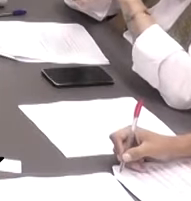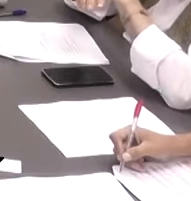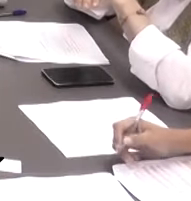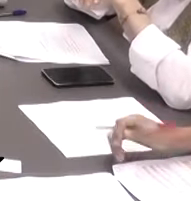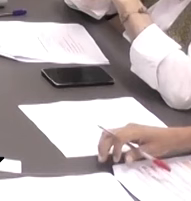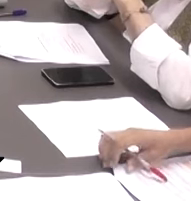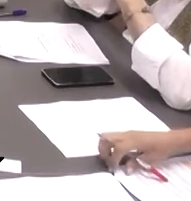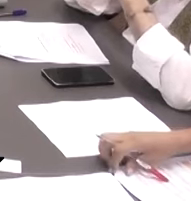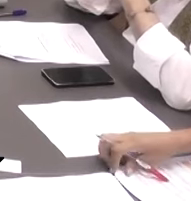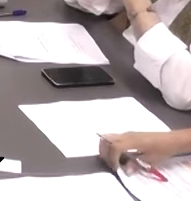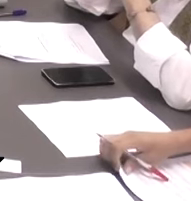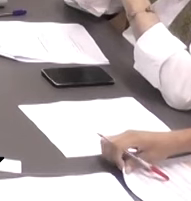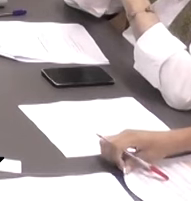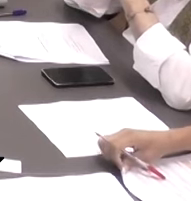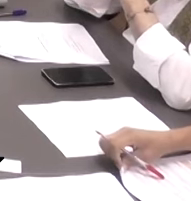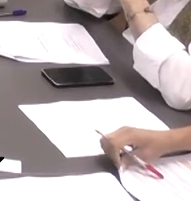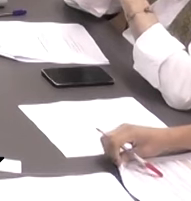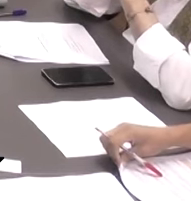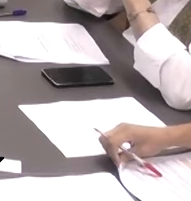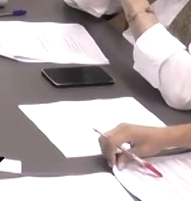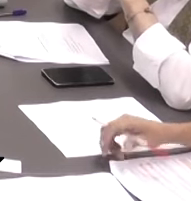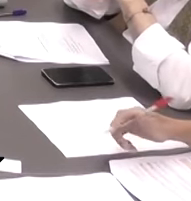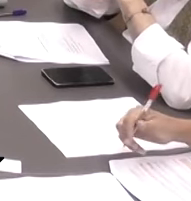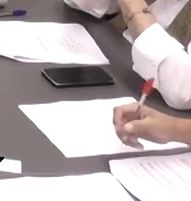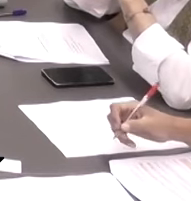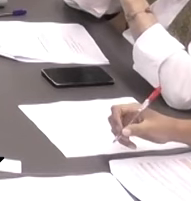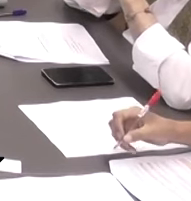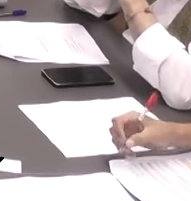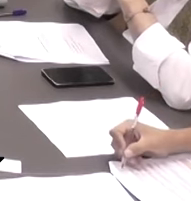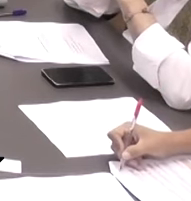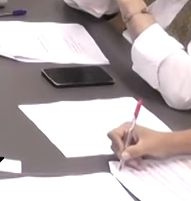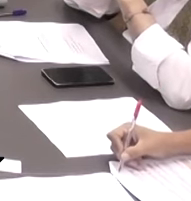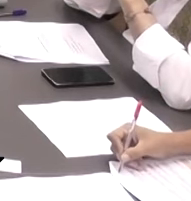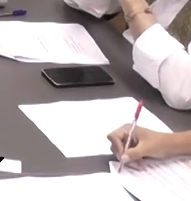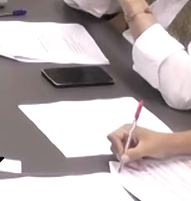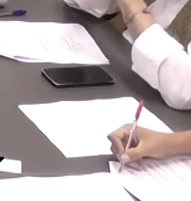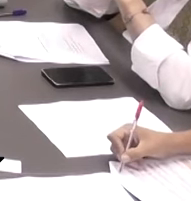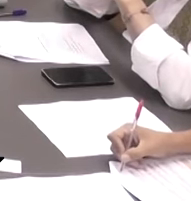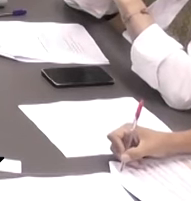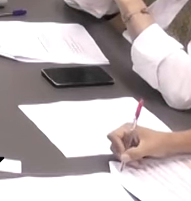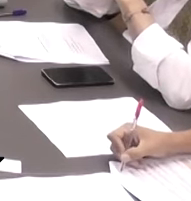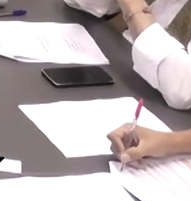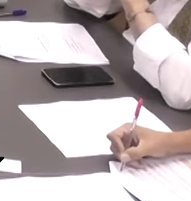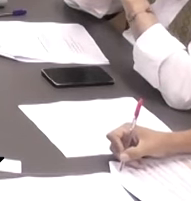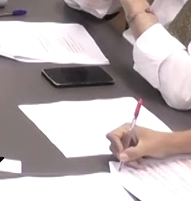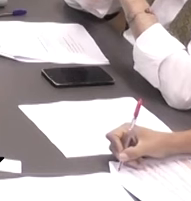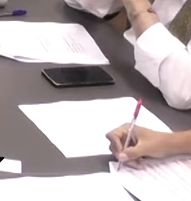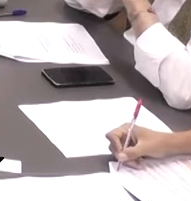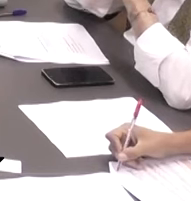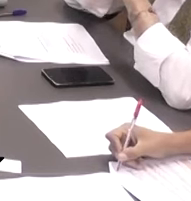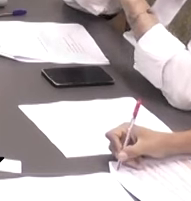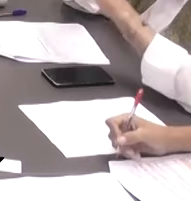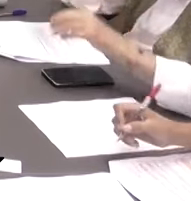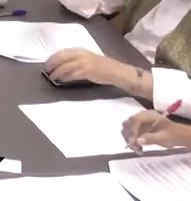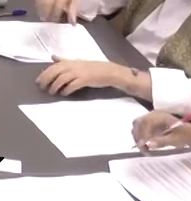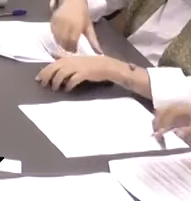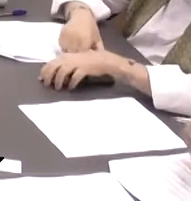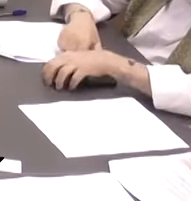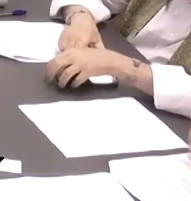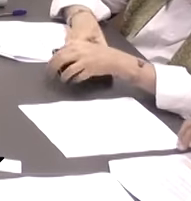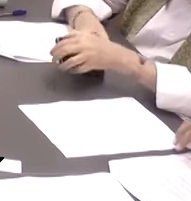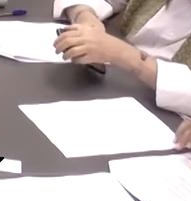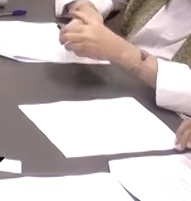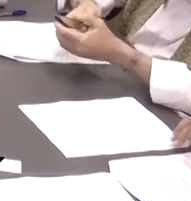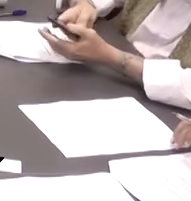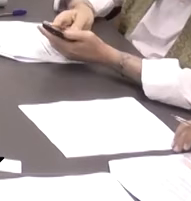que Vossa Excelência menciona, se me permite uma parte, é justamente afrontar de alguma forma... Presidente, me permite? Então, só por